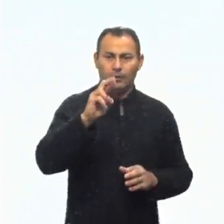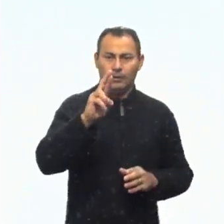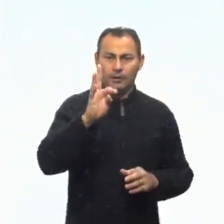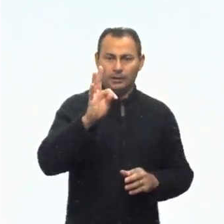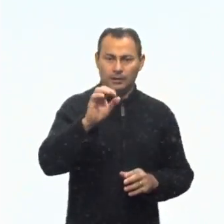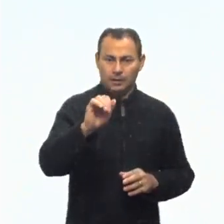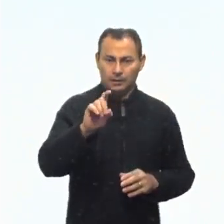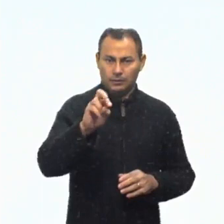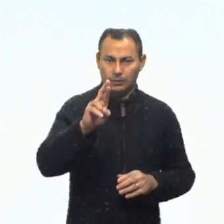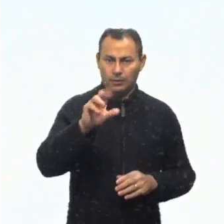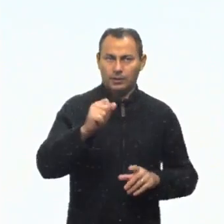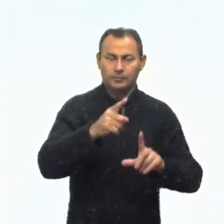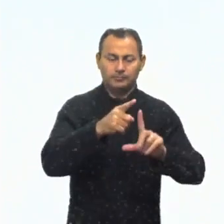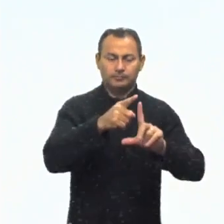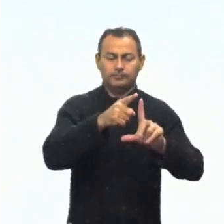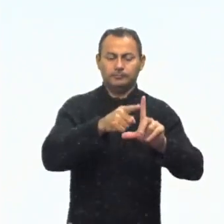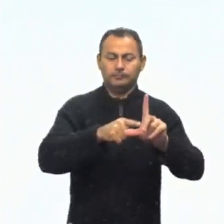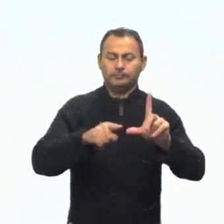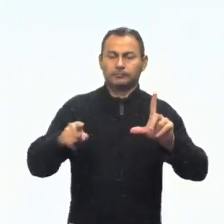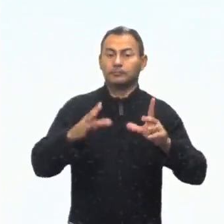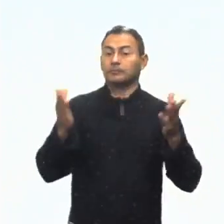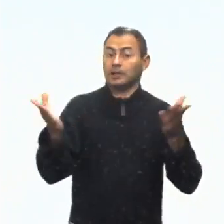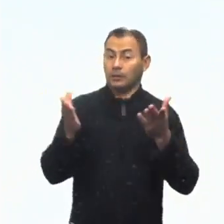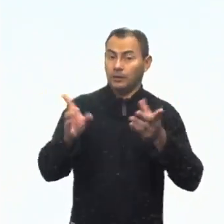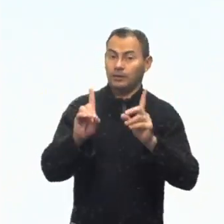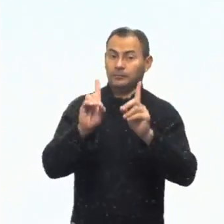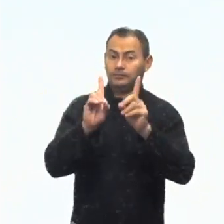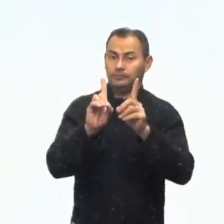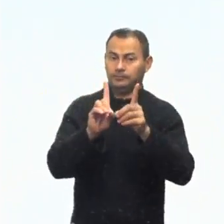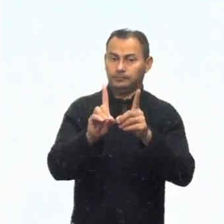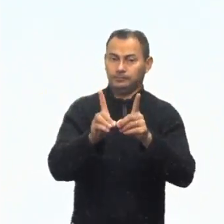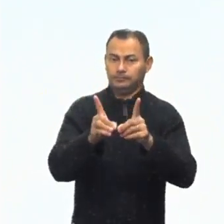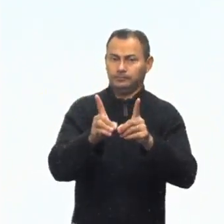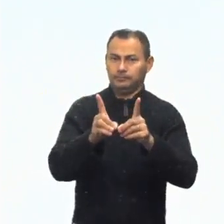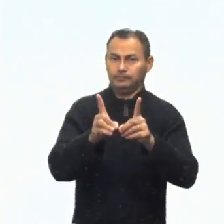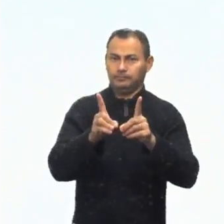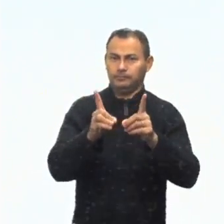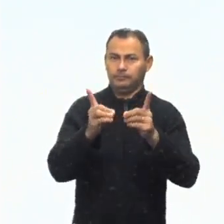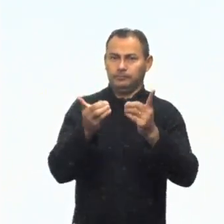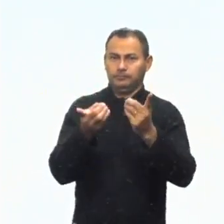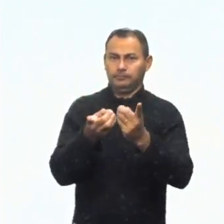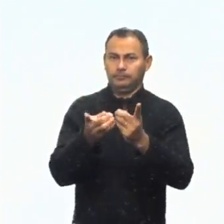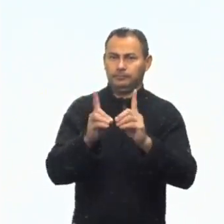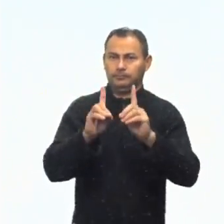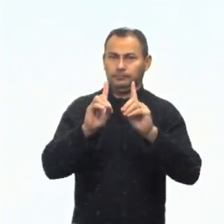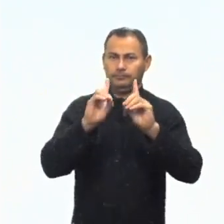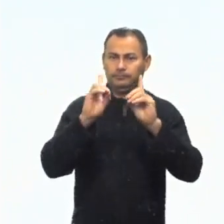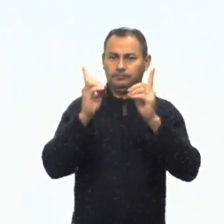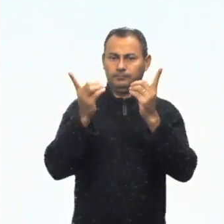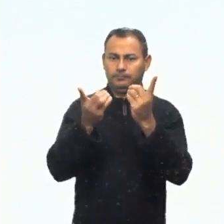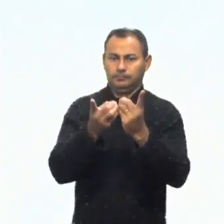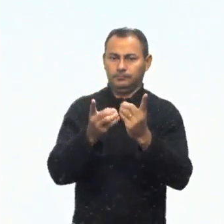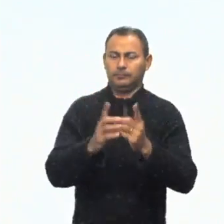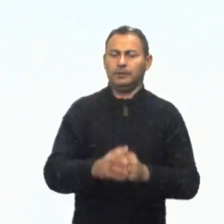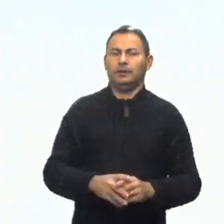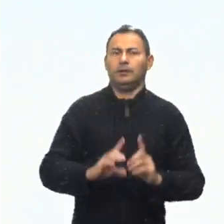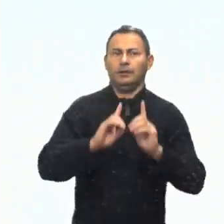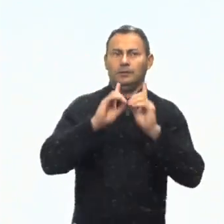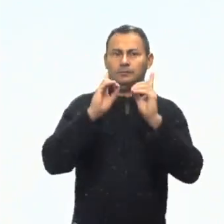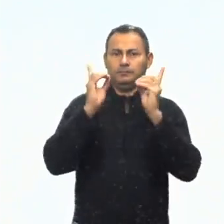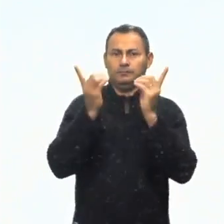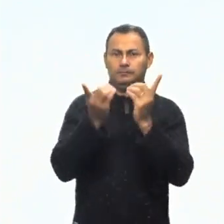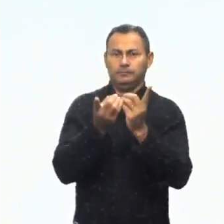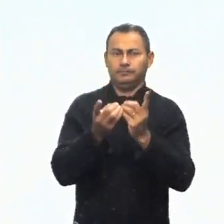Lembrando que agora a portadora ela é digital. Então, portadora digital, um trem de pulsos,